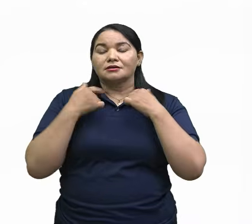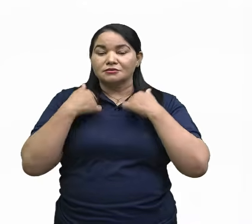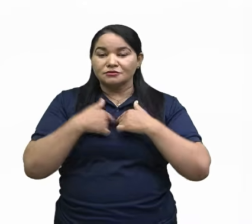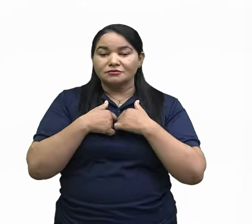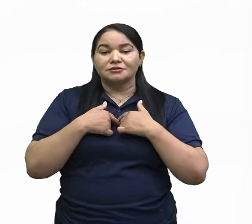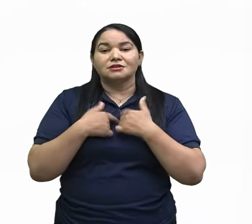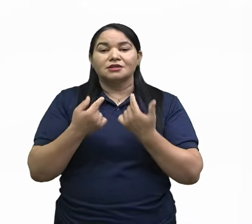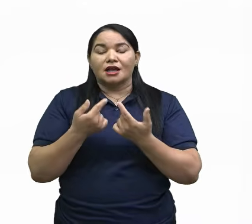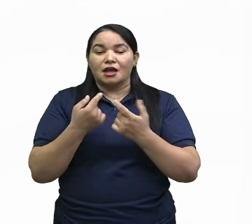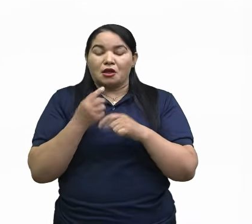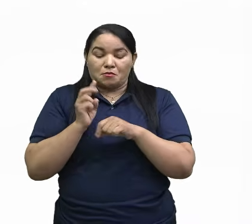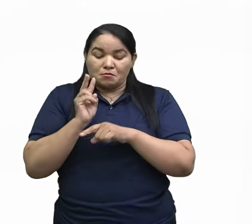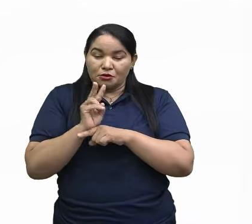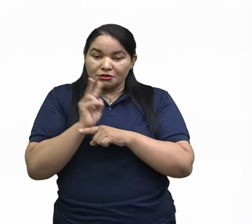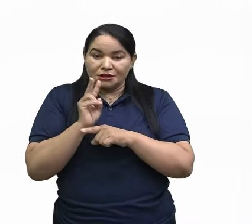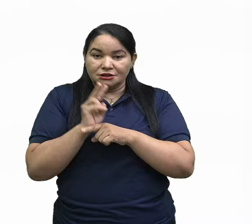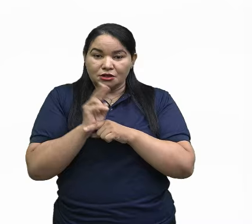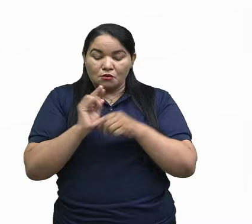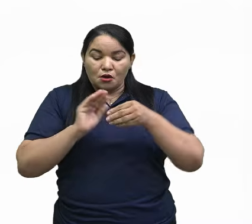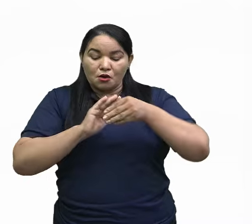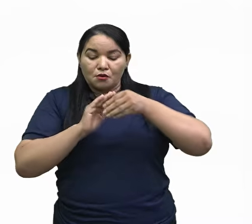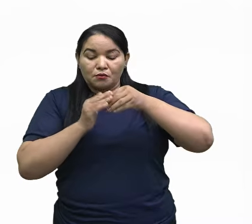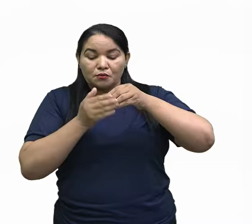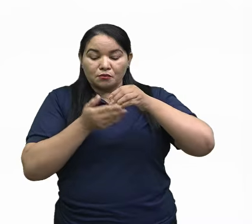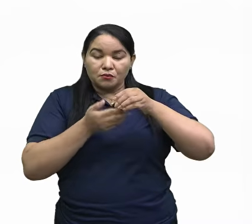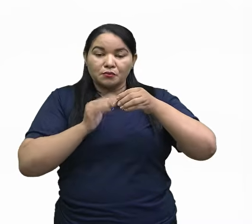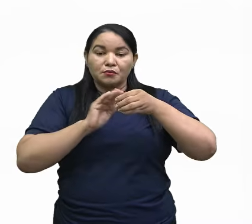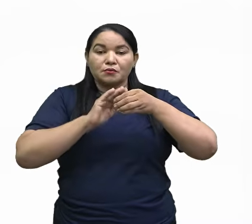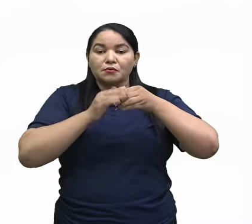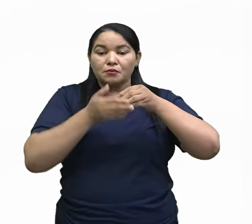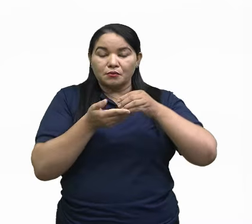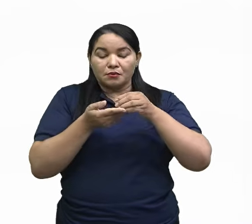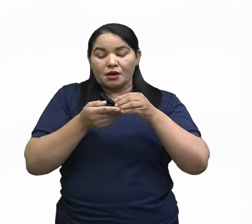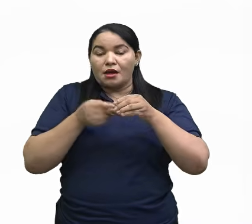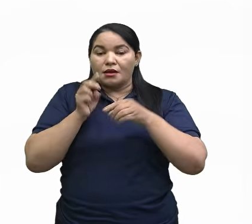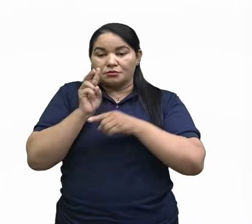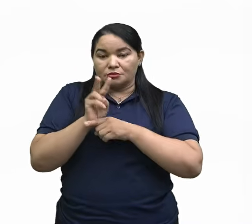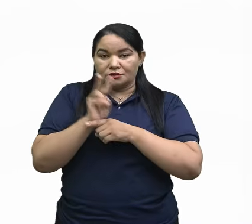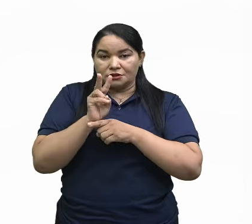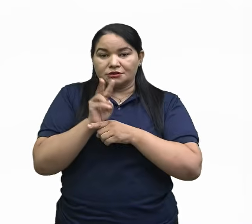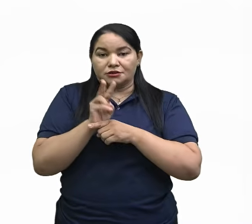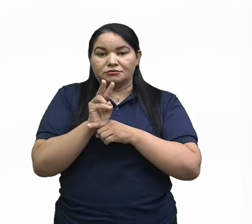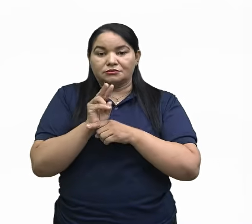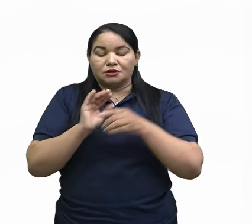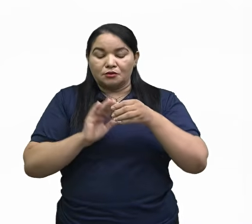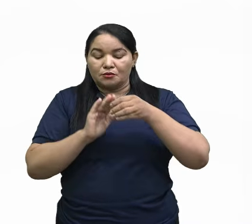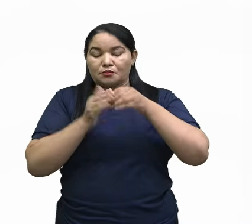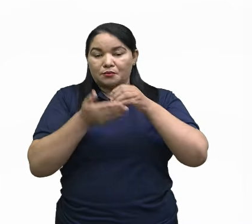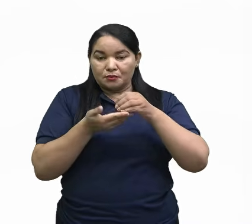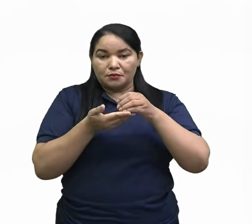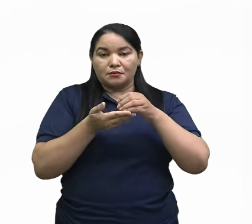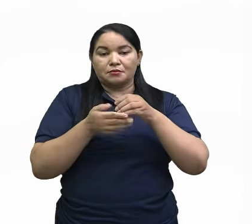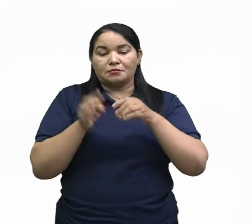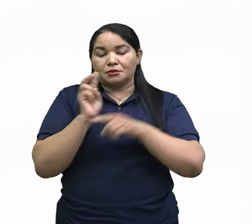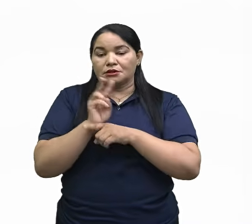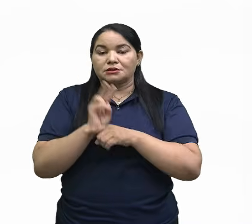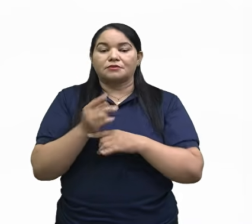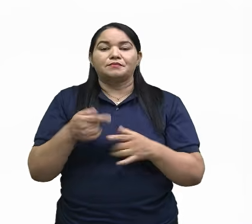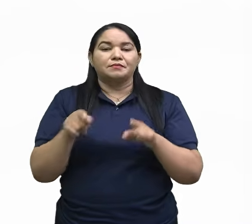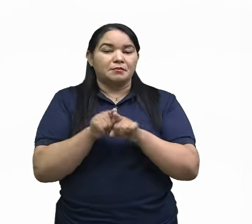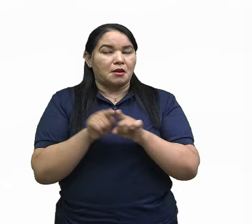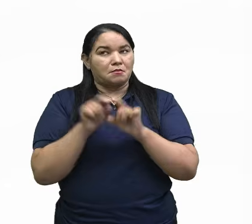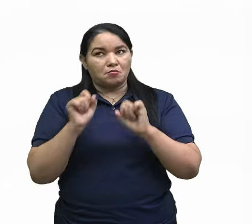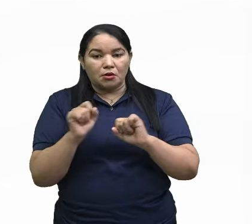Uma folha, uma película de um metal é depositada naquela peça, tá? E aí pode ser